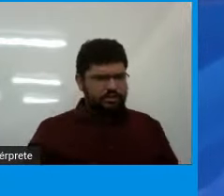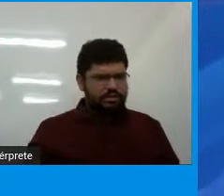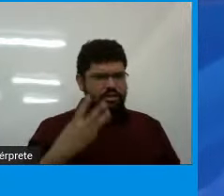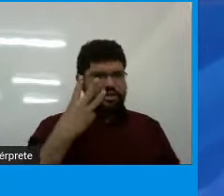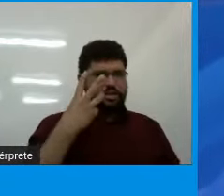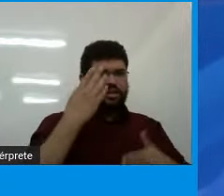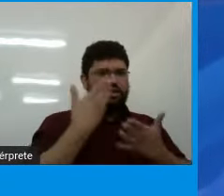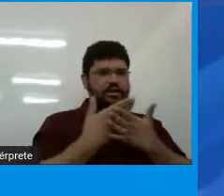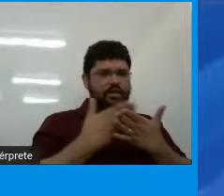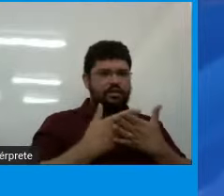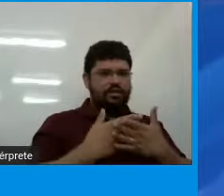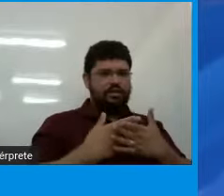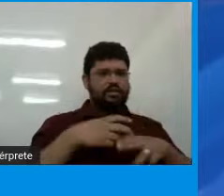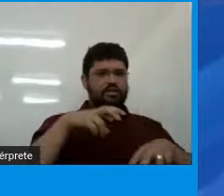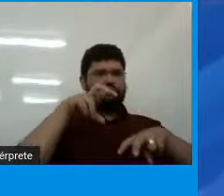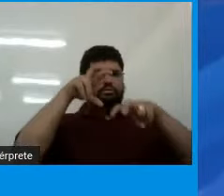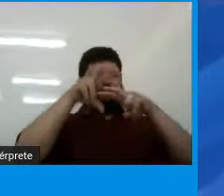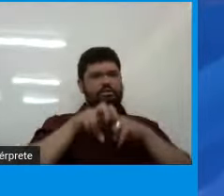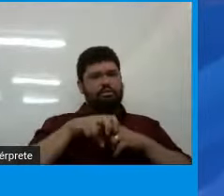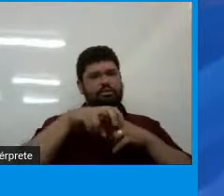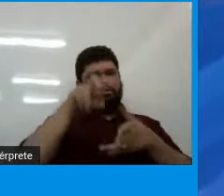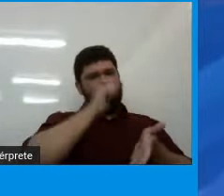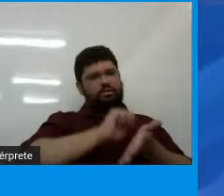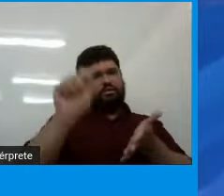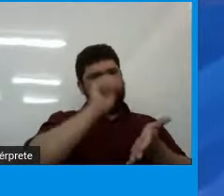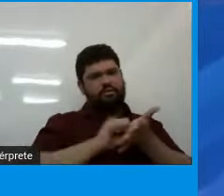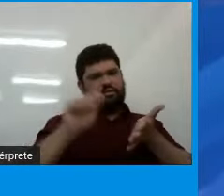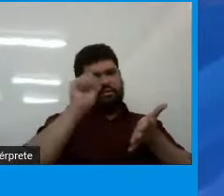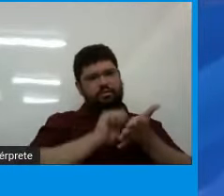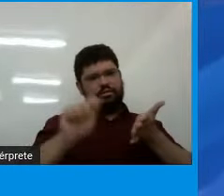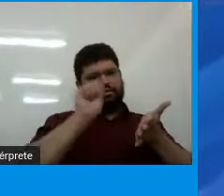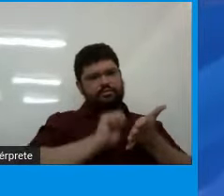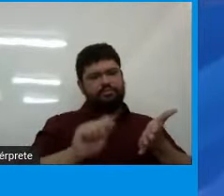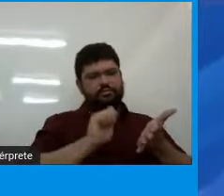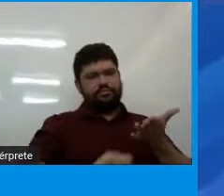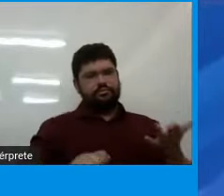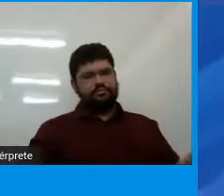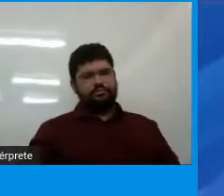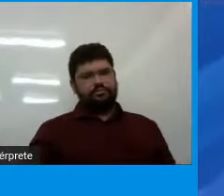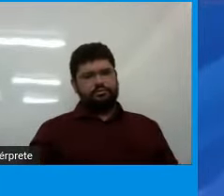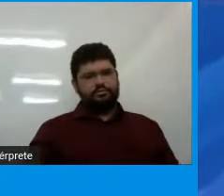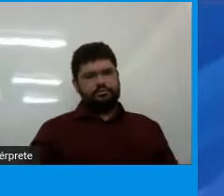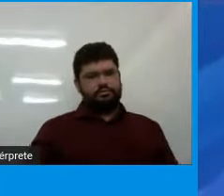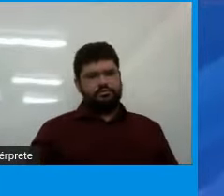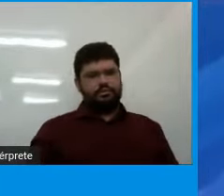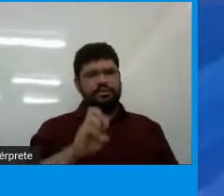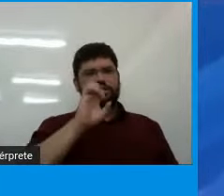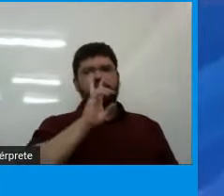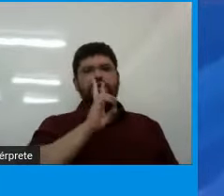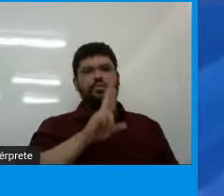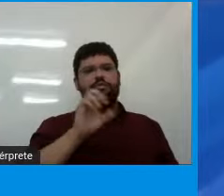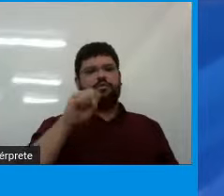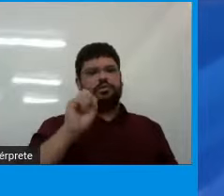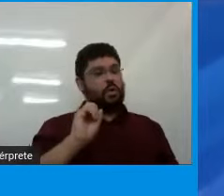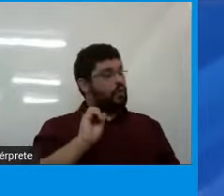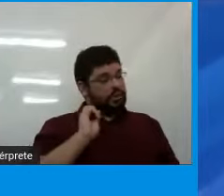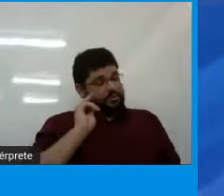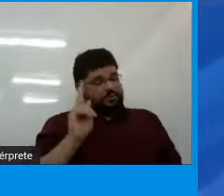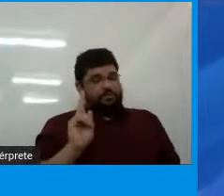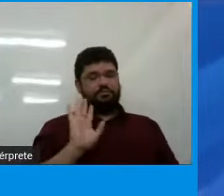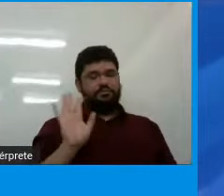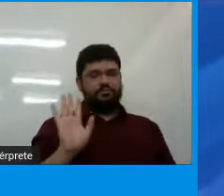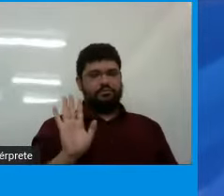3 aulas com os alunos sentados, produzindo esse fichamento? Se sua resposta for sim, tudo bem.